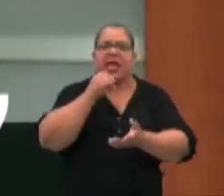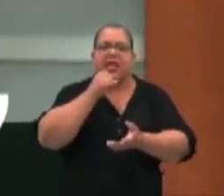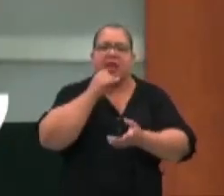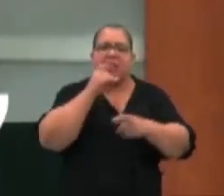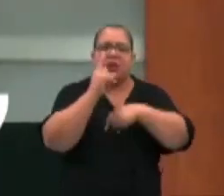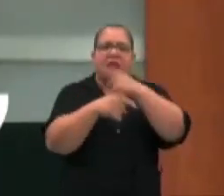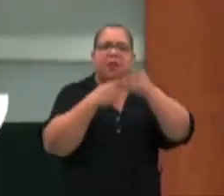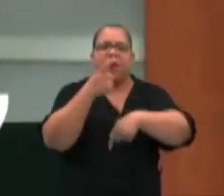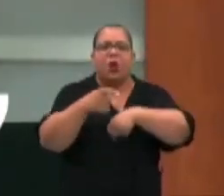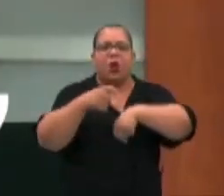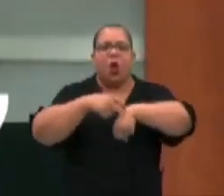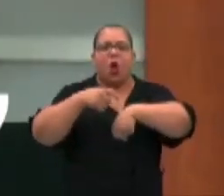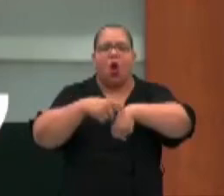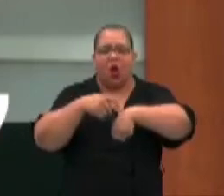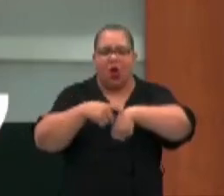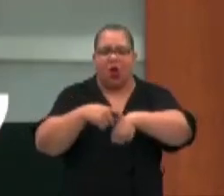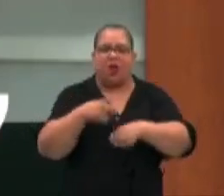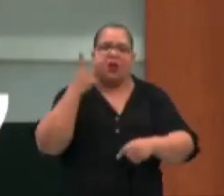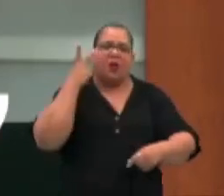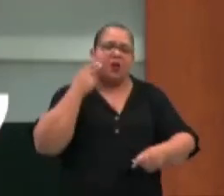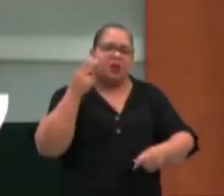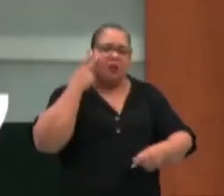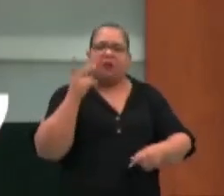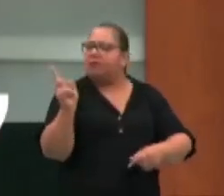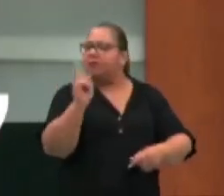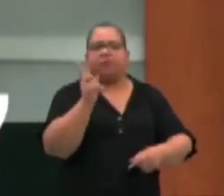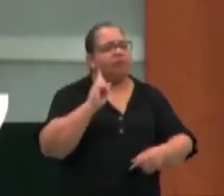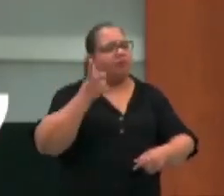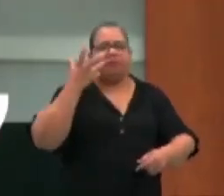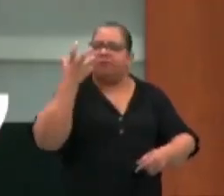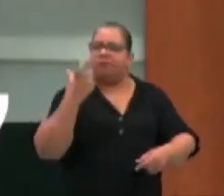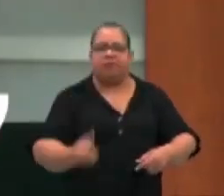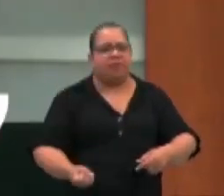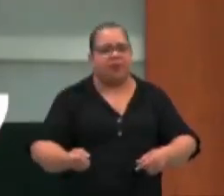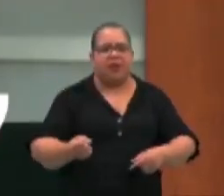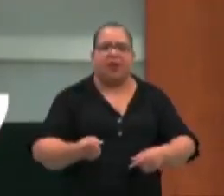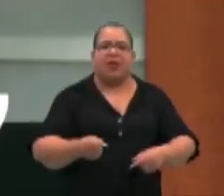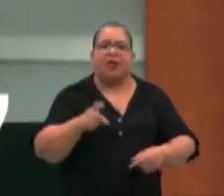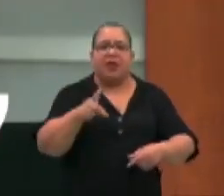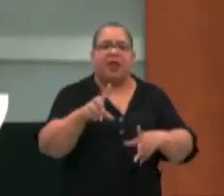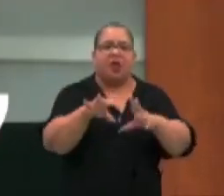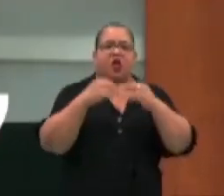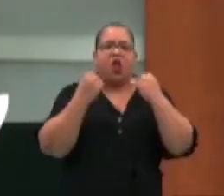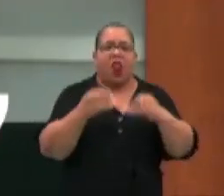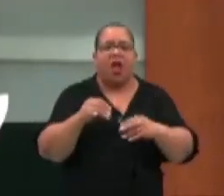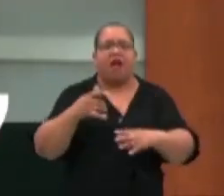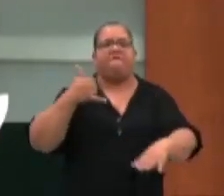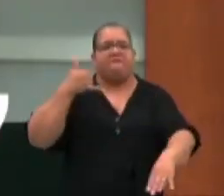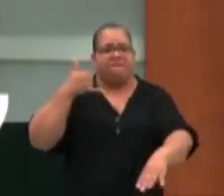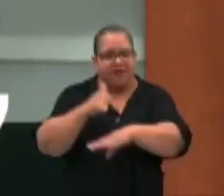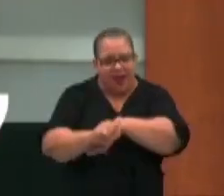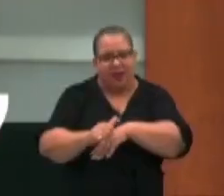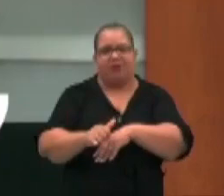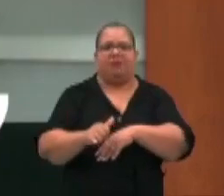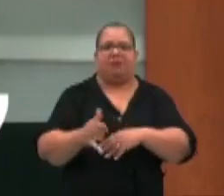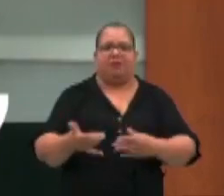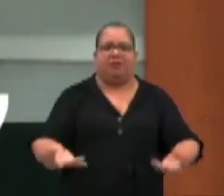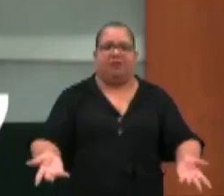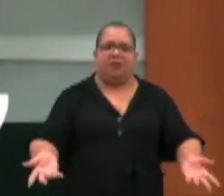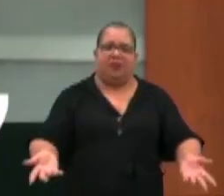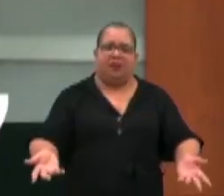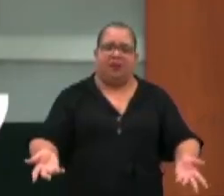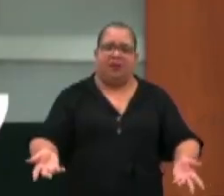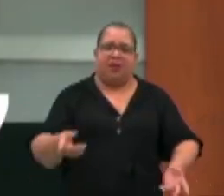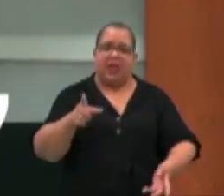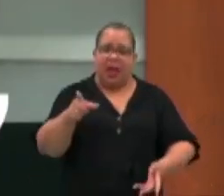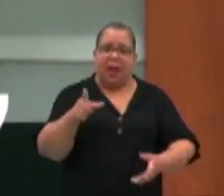horário normal, ele não consegue fazer o registro do ponto, mesmo trabalhando mais.